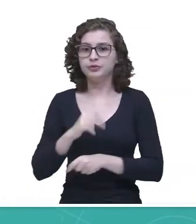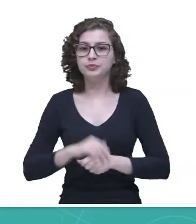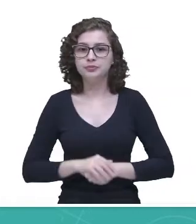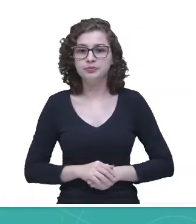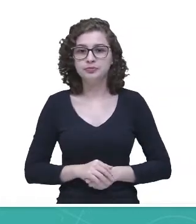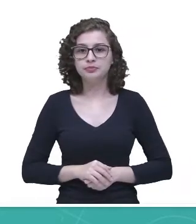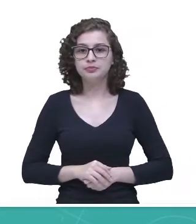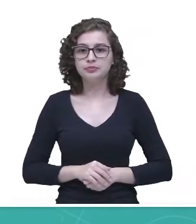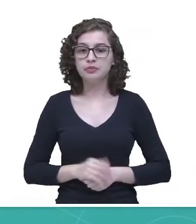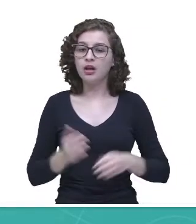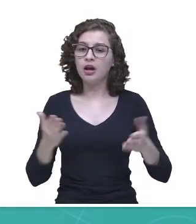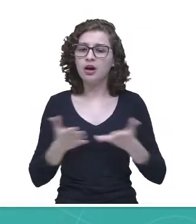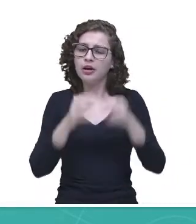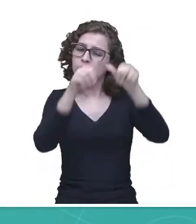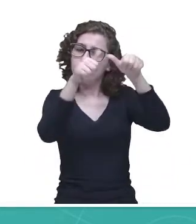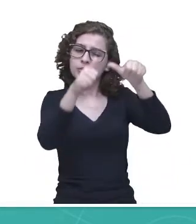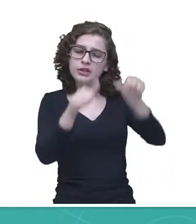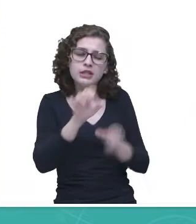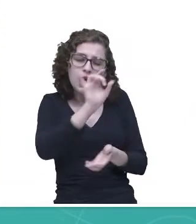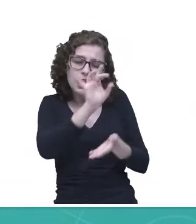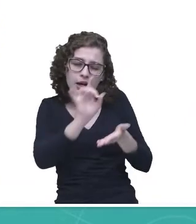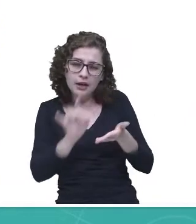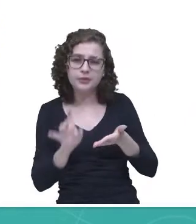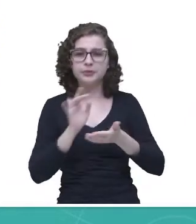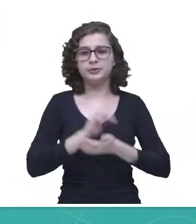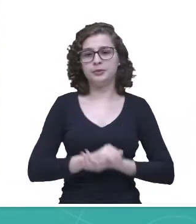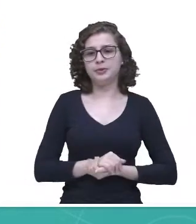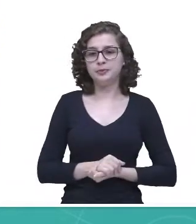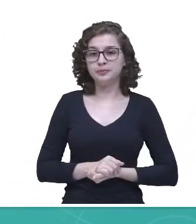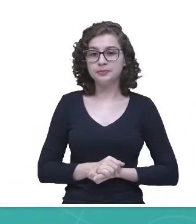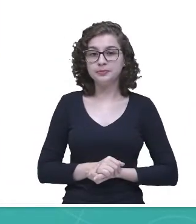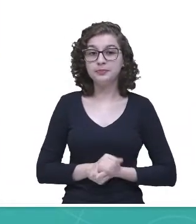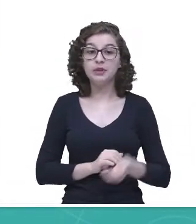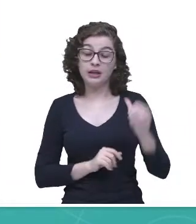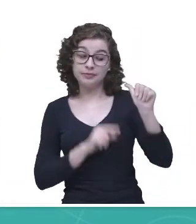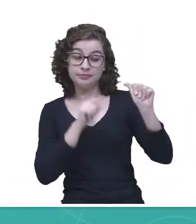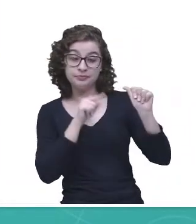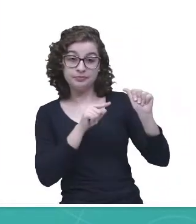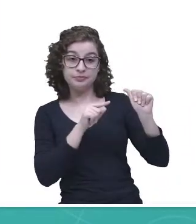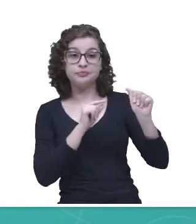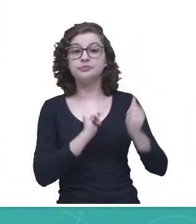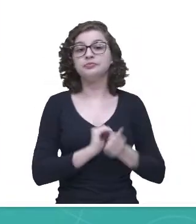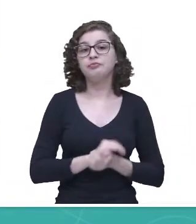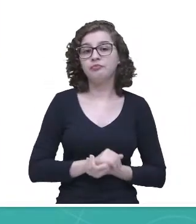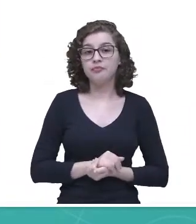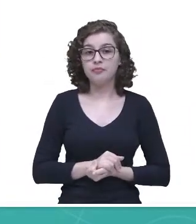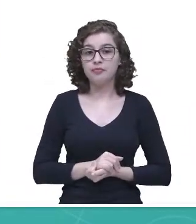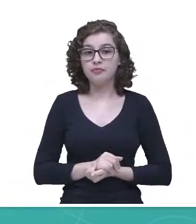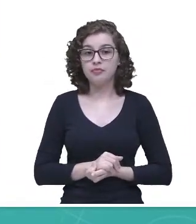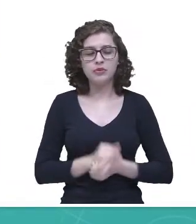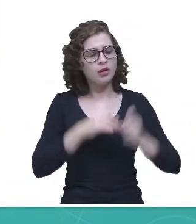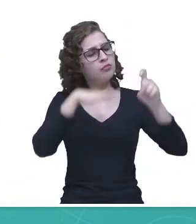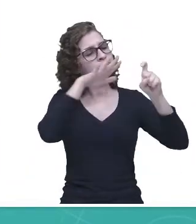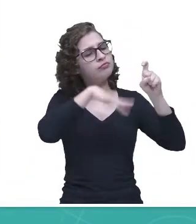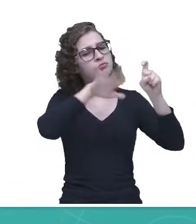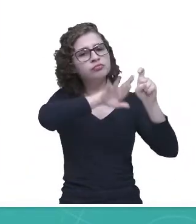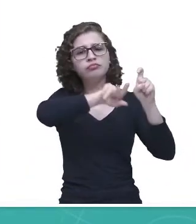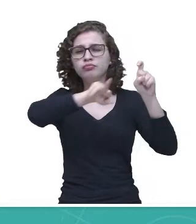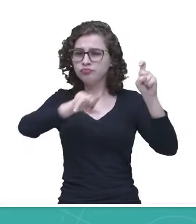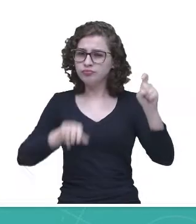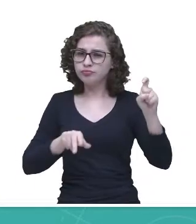vamos analisar cada uma delas juntos aqui. A letra A, vamos ver. Há vários